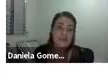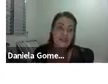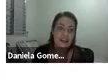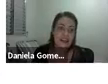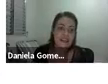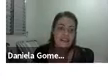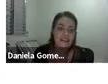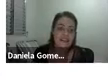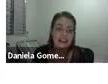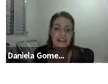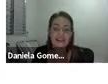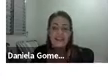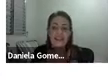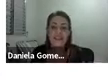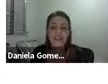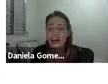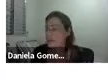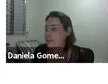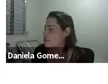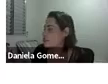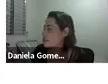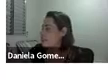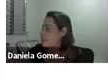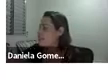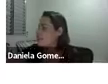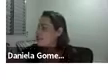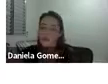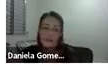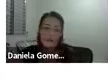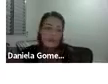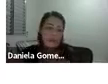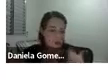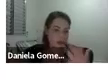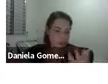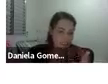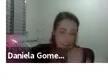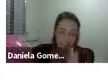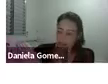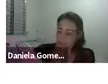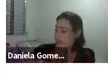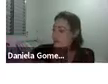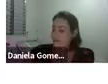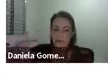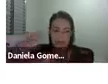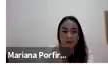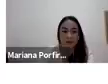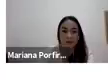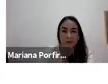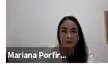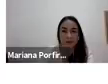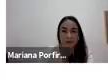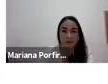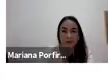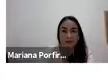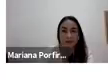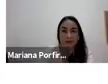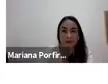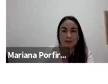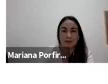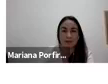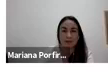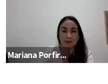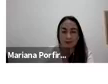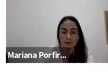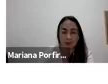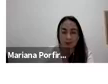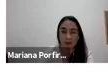está vermelho, né? O que que eu faço? Então, eu costumo fazer isso, tá? Para explicar para as mães.